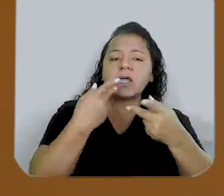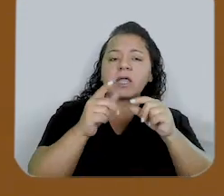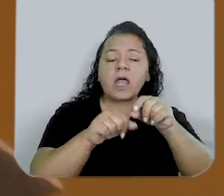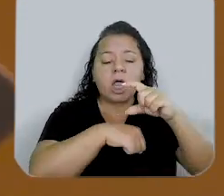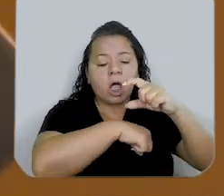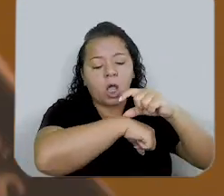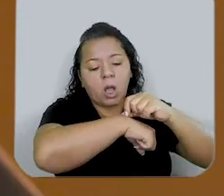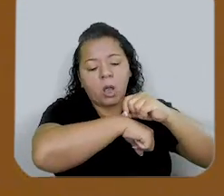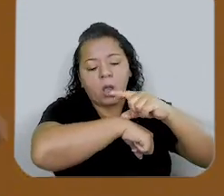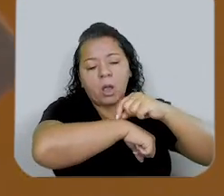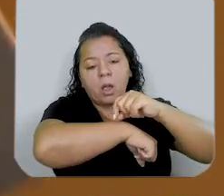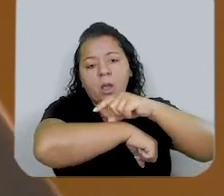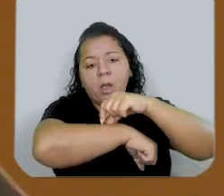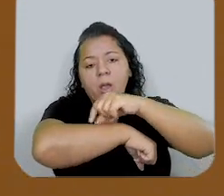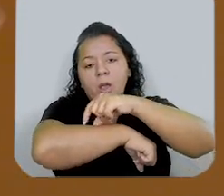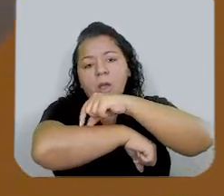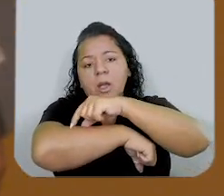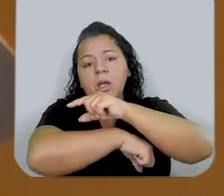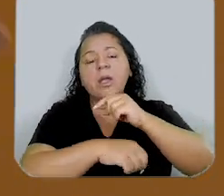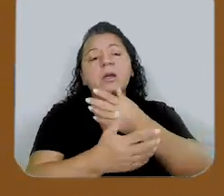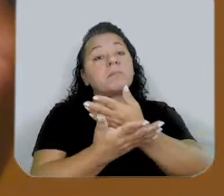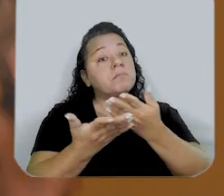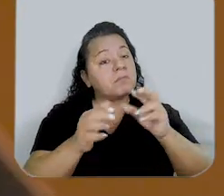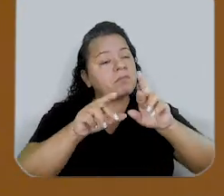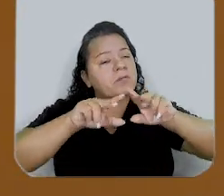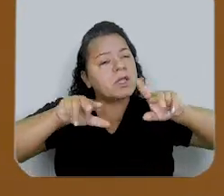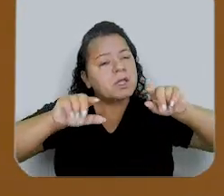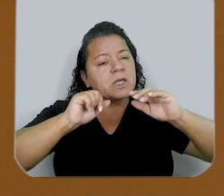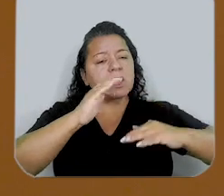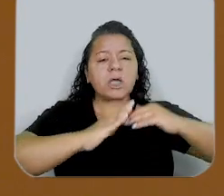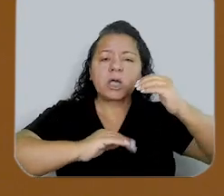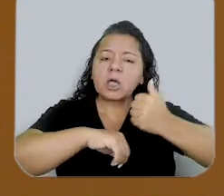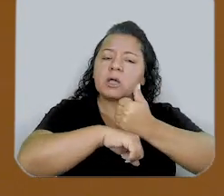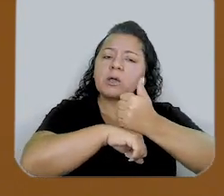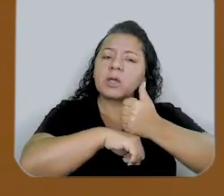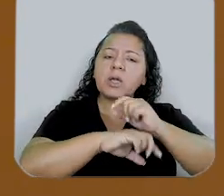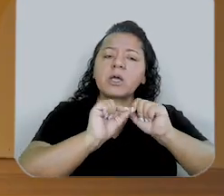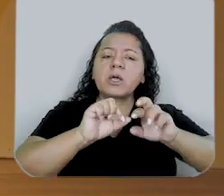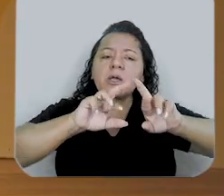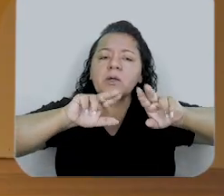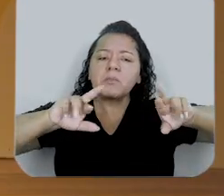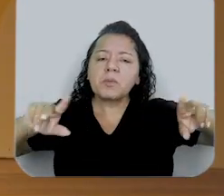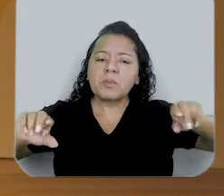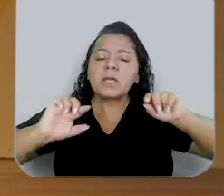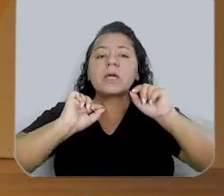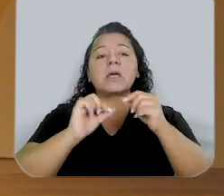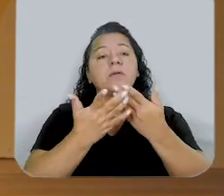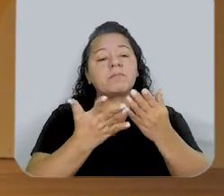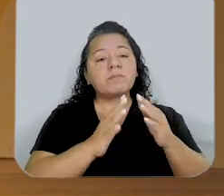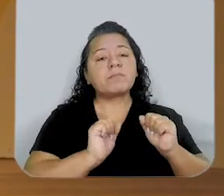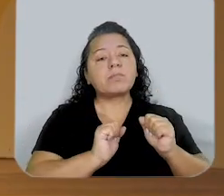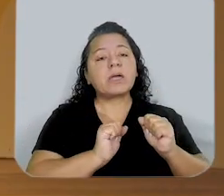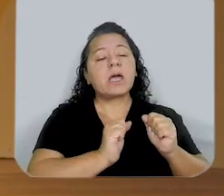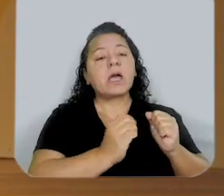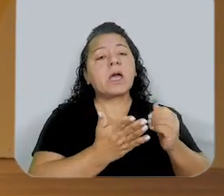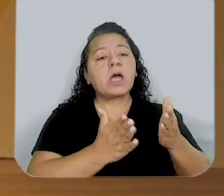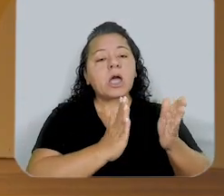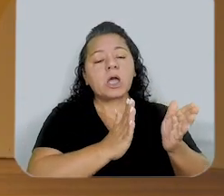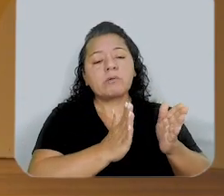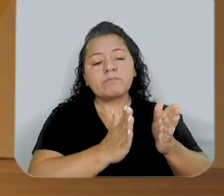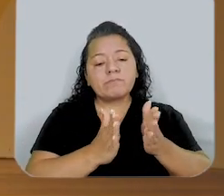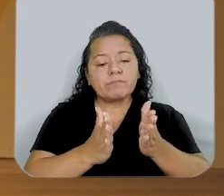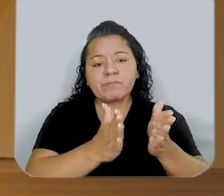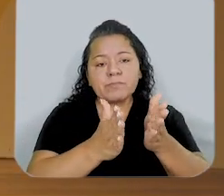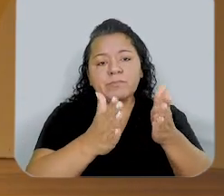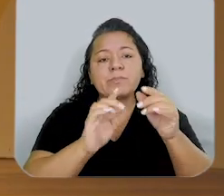rios. E é interessante ver a quantidade, a variedade de profissões e derivações que vem a partir dessa trajetória do alimento, em uma